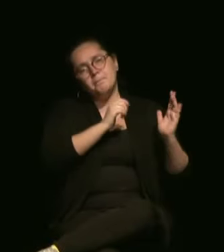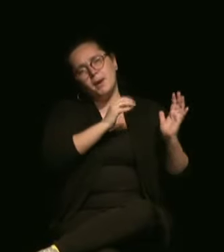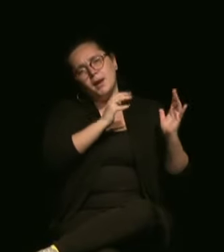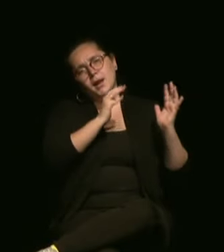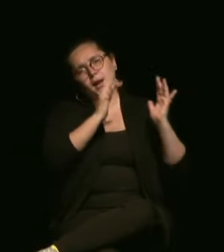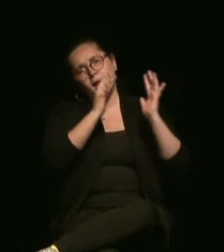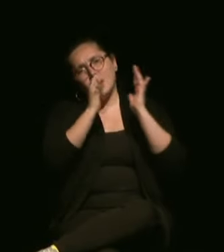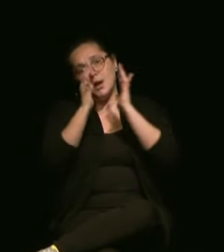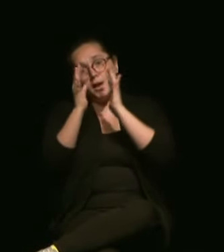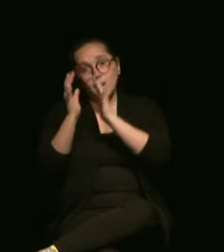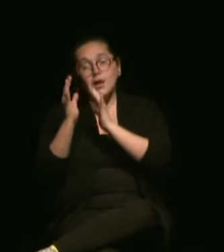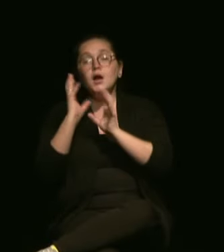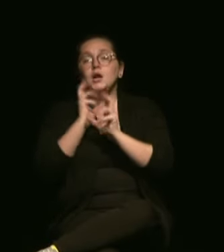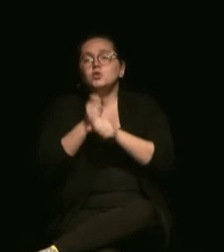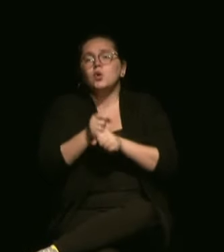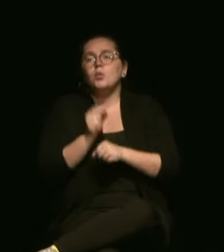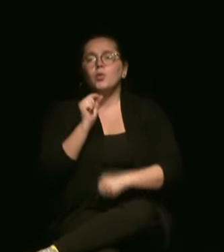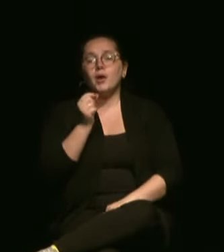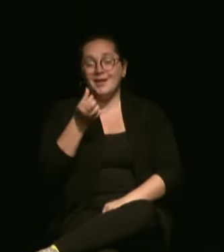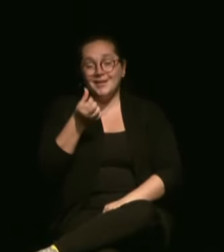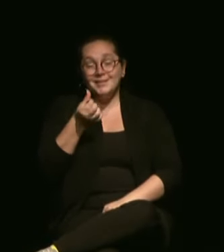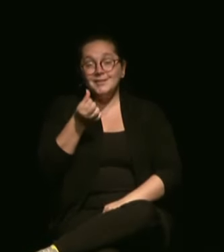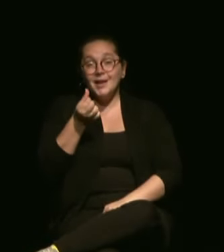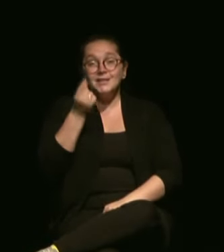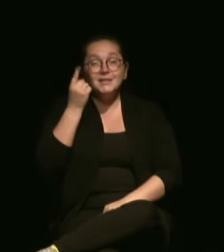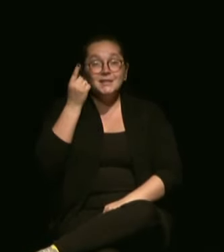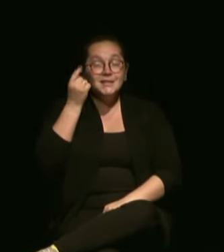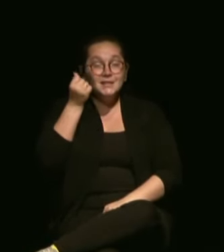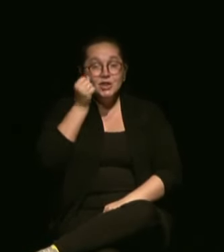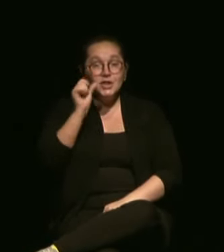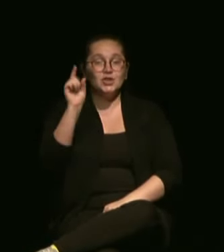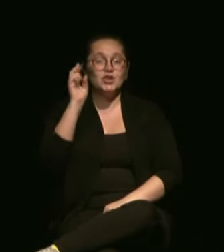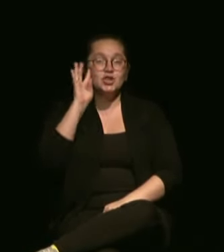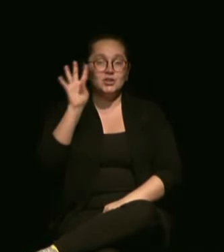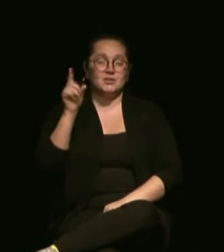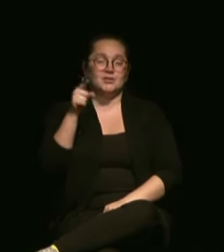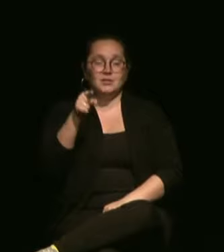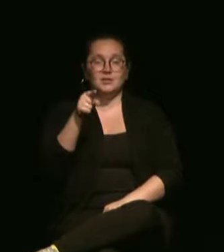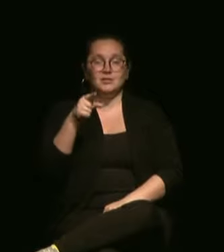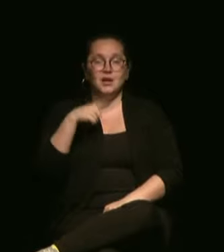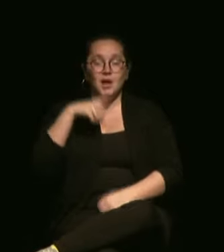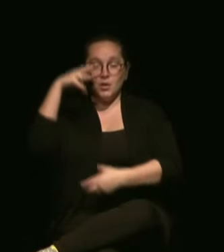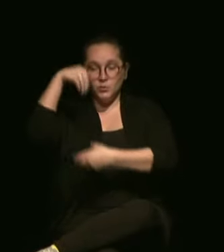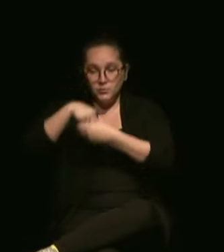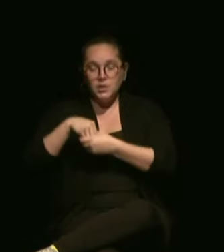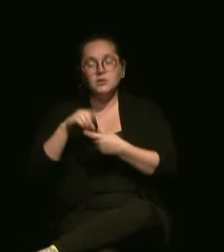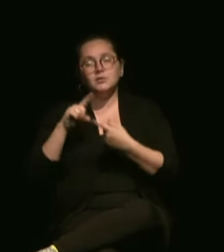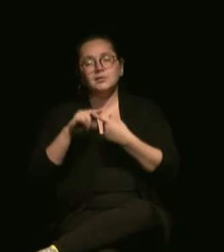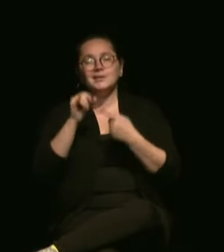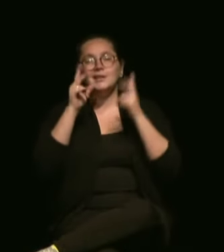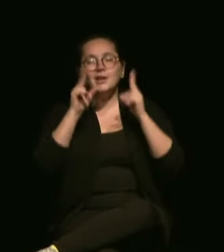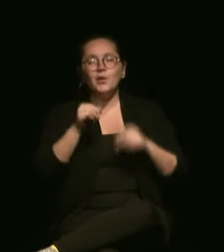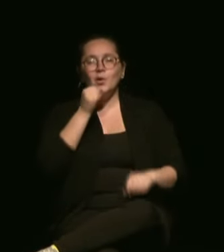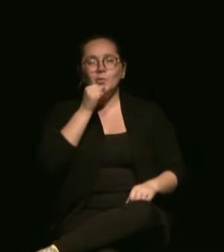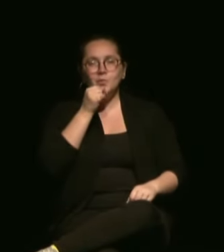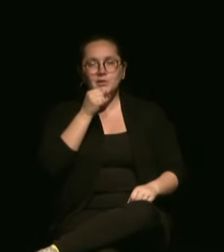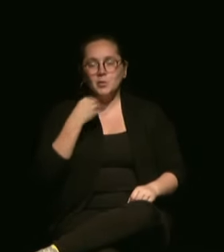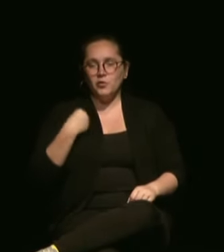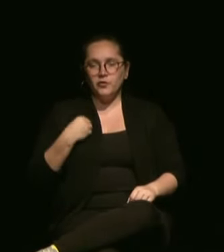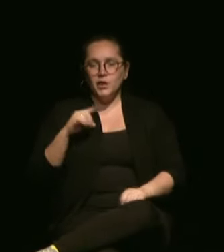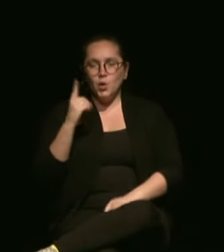6 dias em Oricuri, como foram 7 dias no Master, 1 dia na Babilônia, 1 dia na vida,